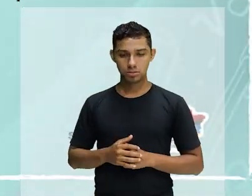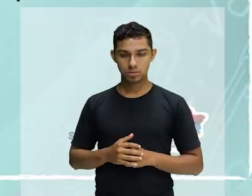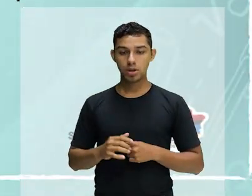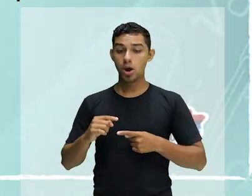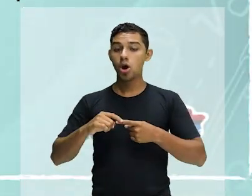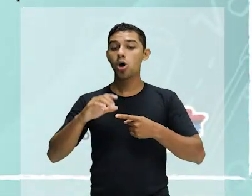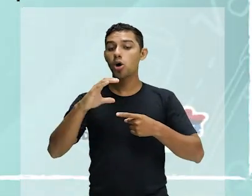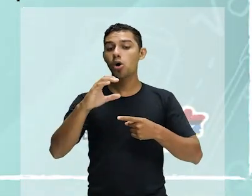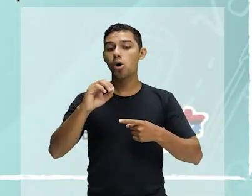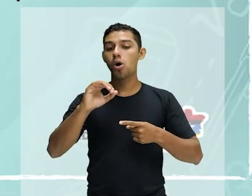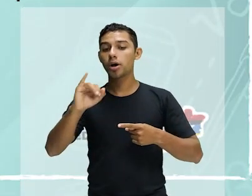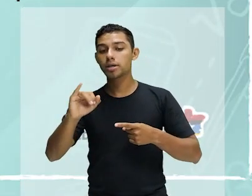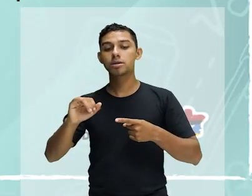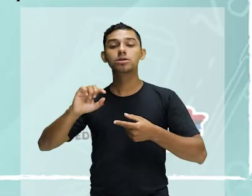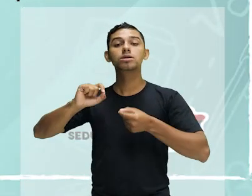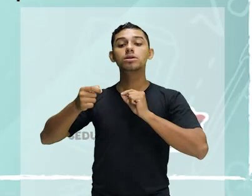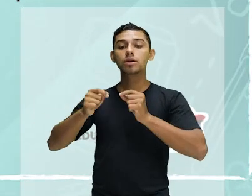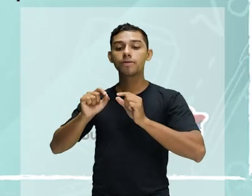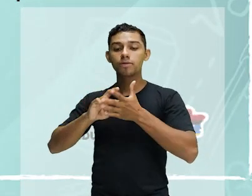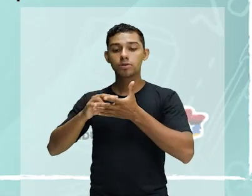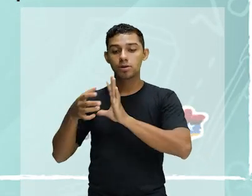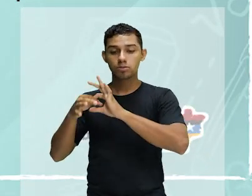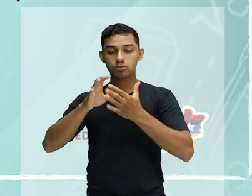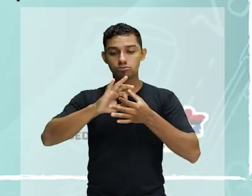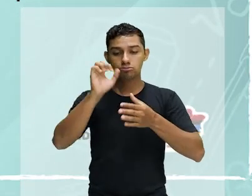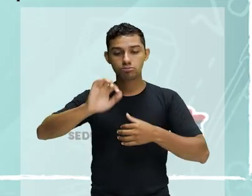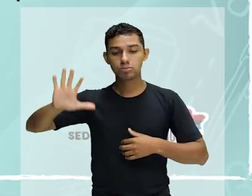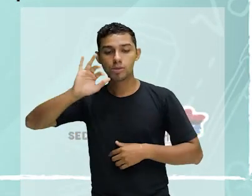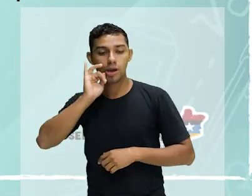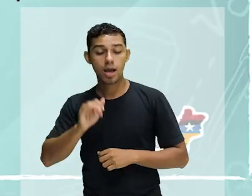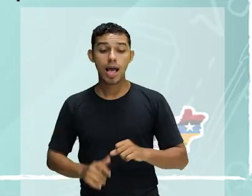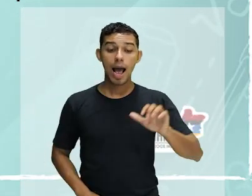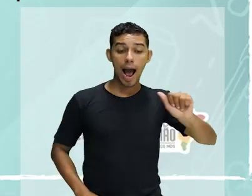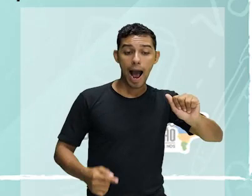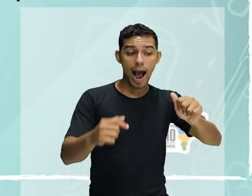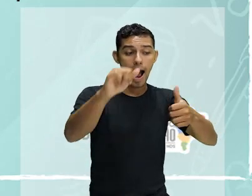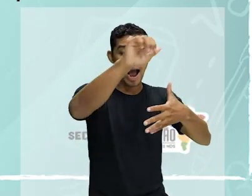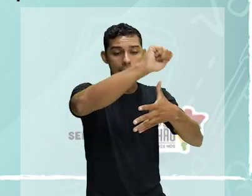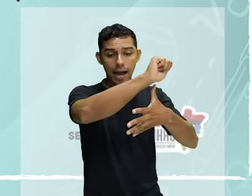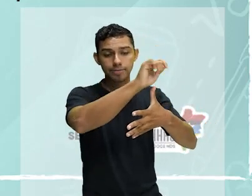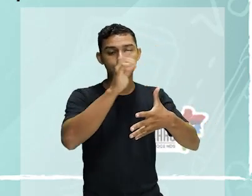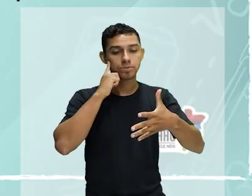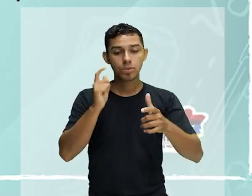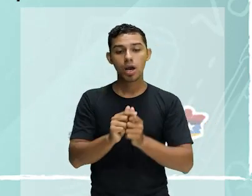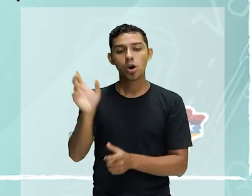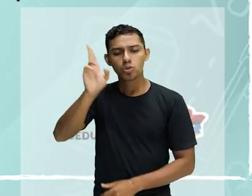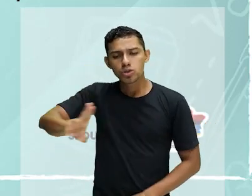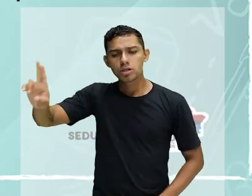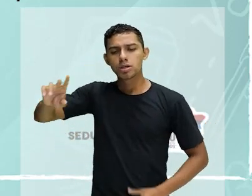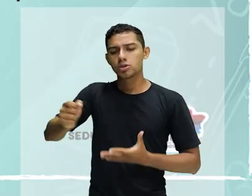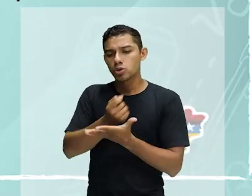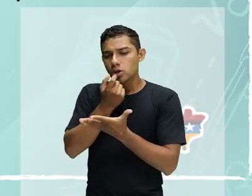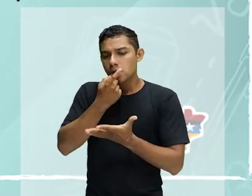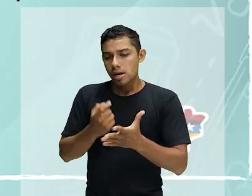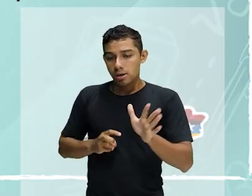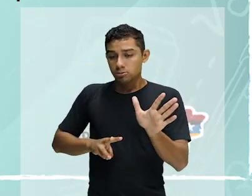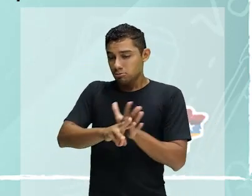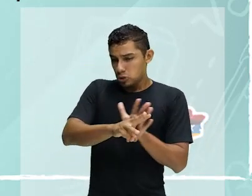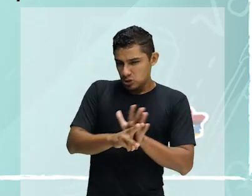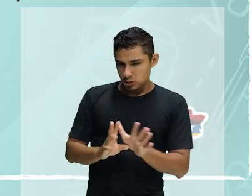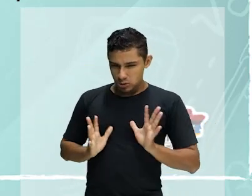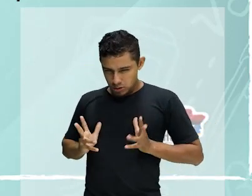A utilização de substâncias ou métodos capazes de aumentar artificialmente, perceba essa expressão, o